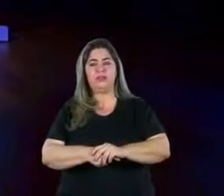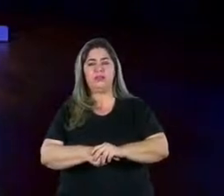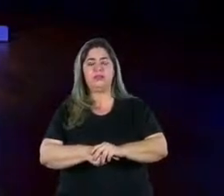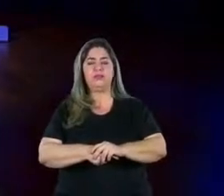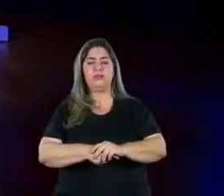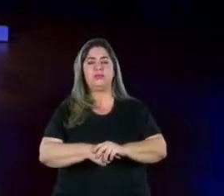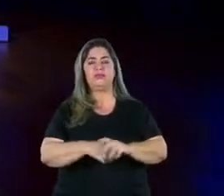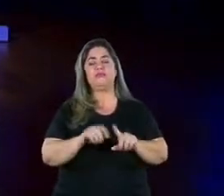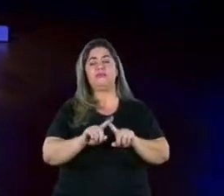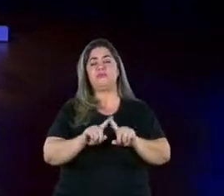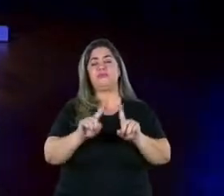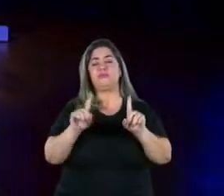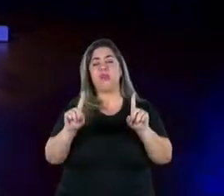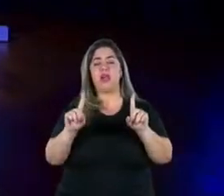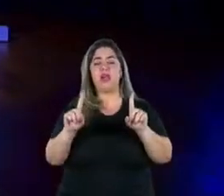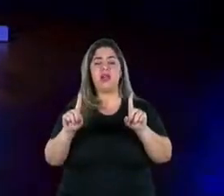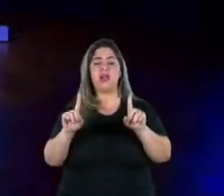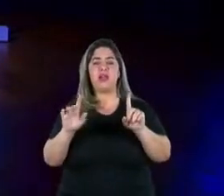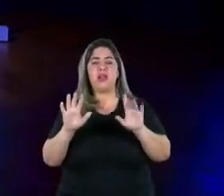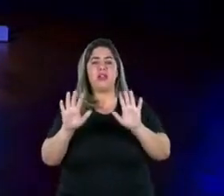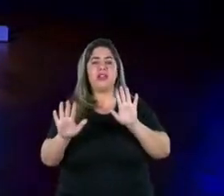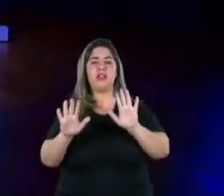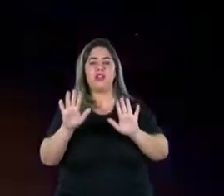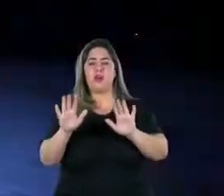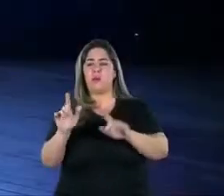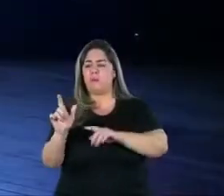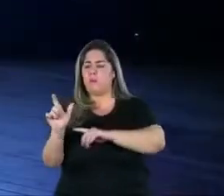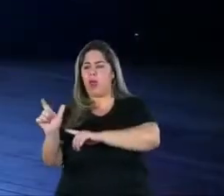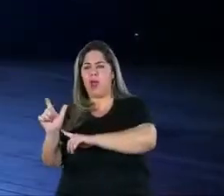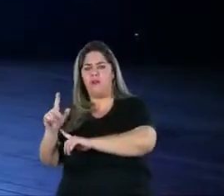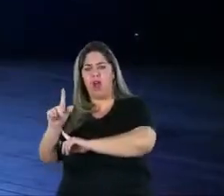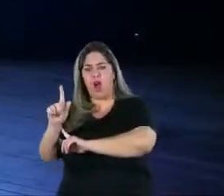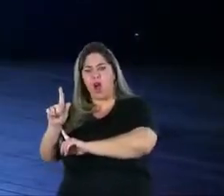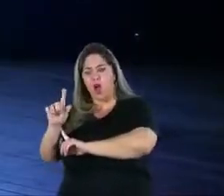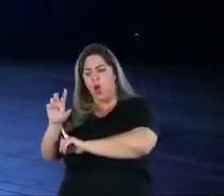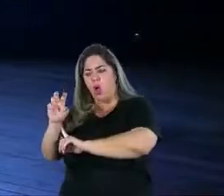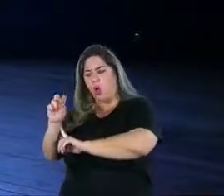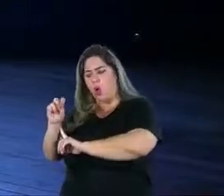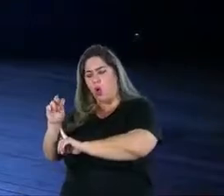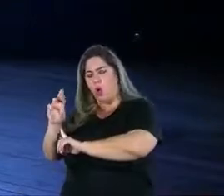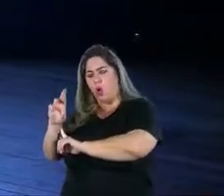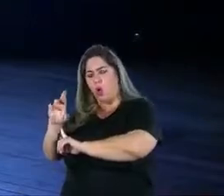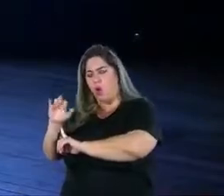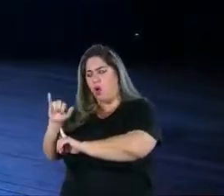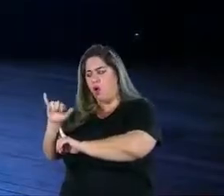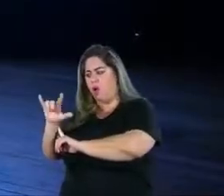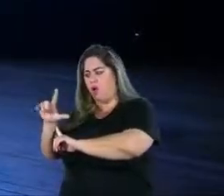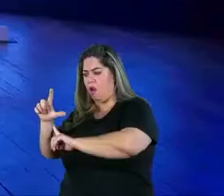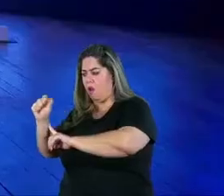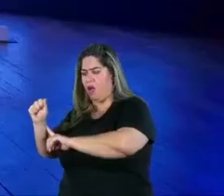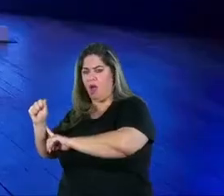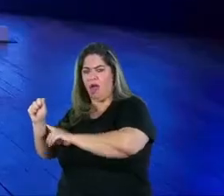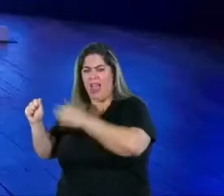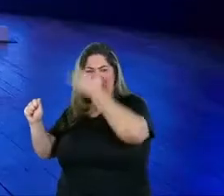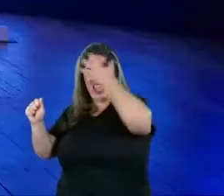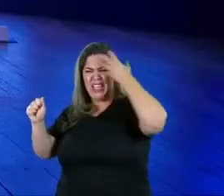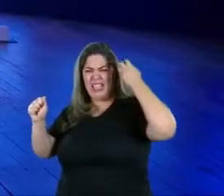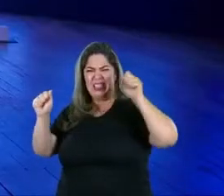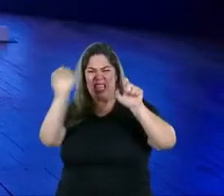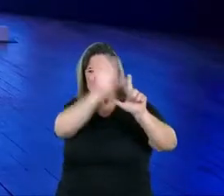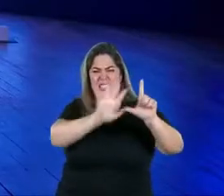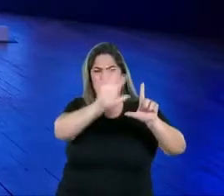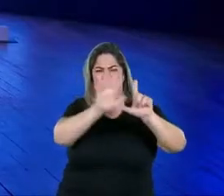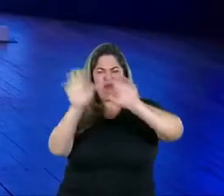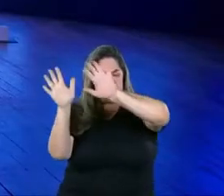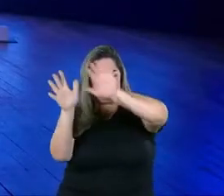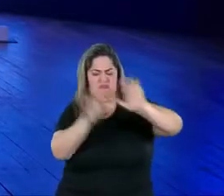Mas digamos que a gente vá pra palavra gorila, né? Se a gente deixar de pensar no gorila e pensar na palavra